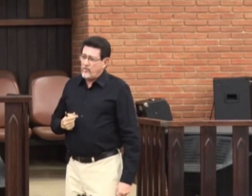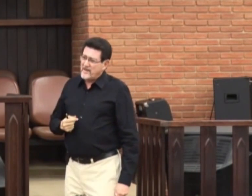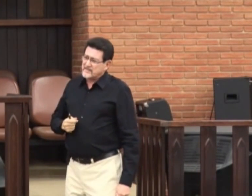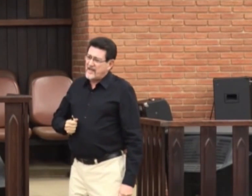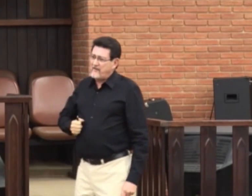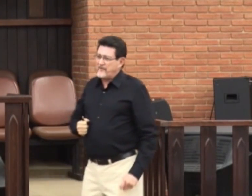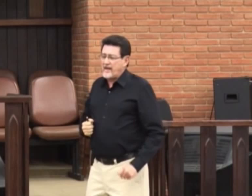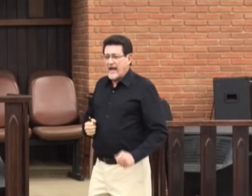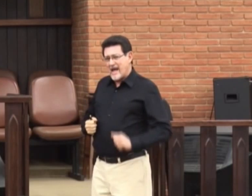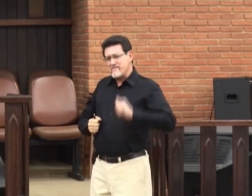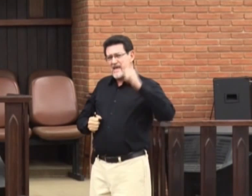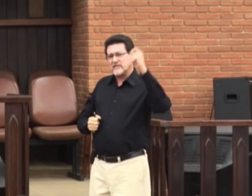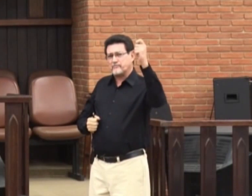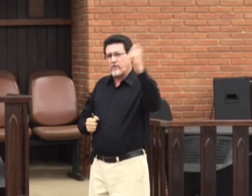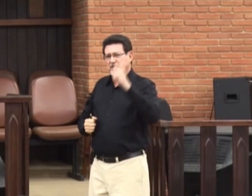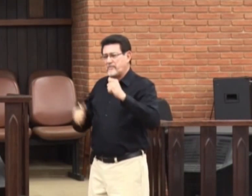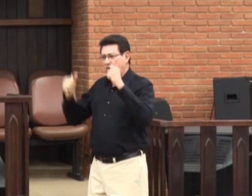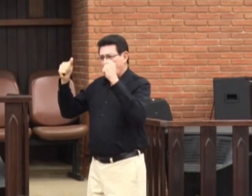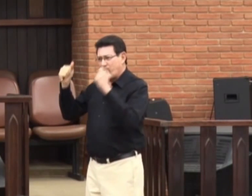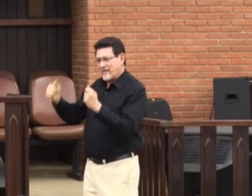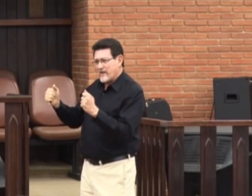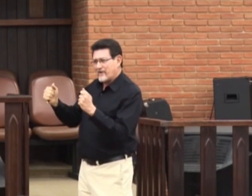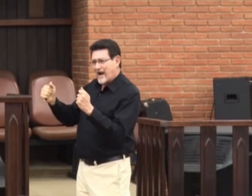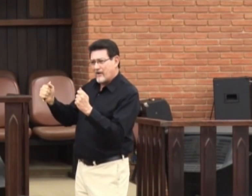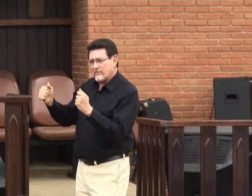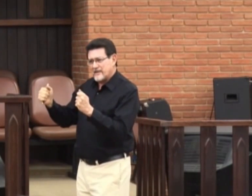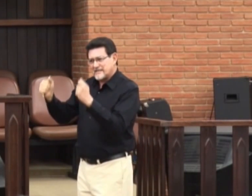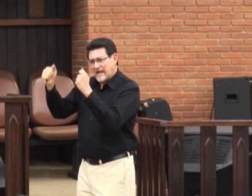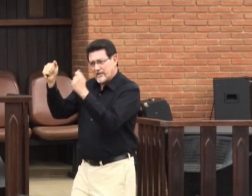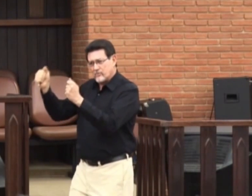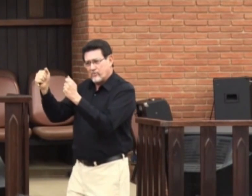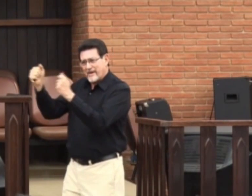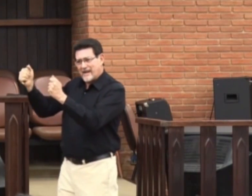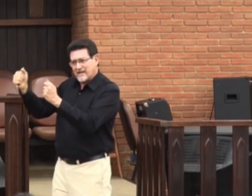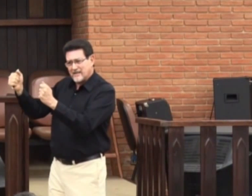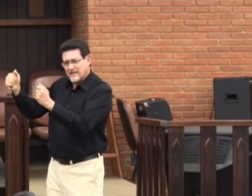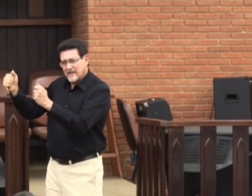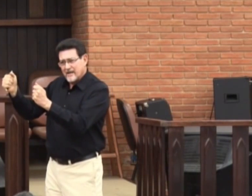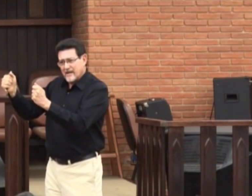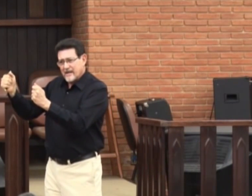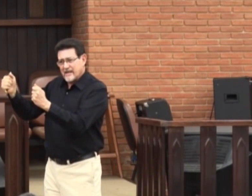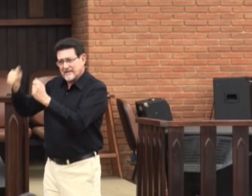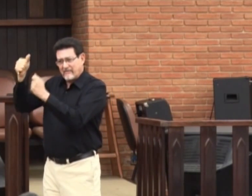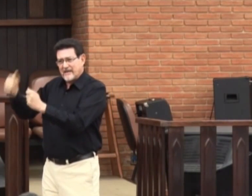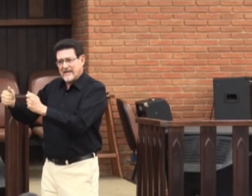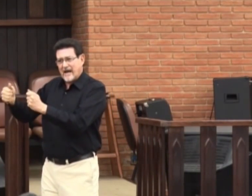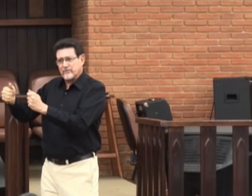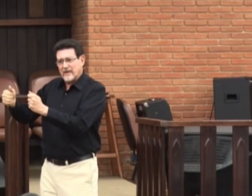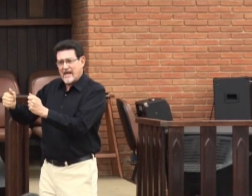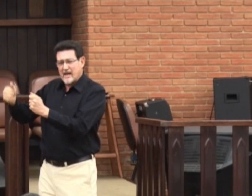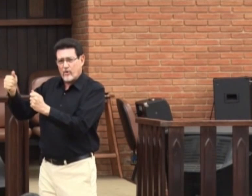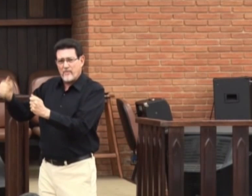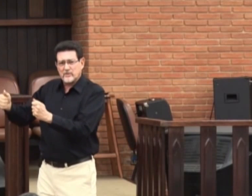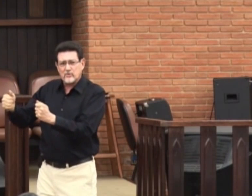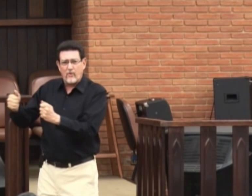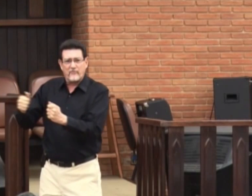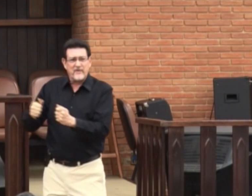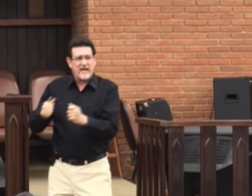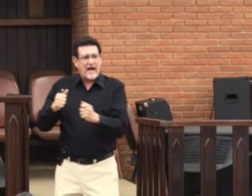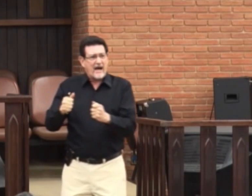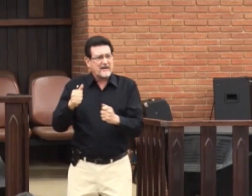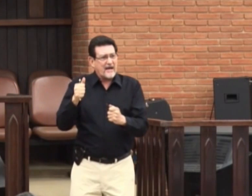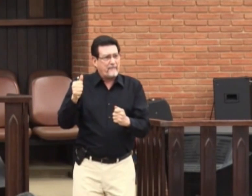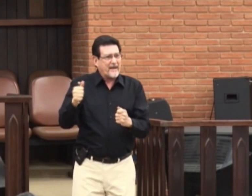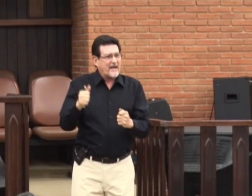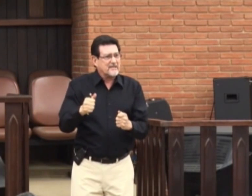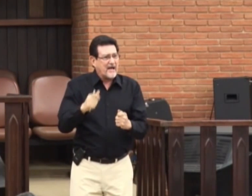E eu comecei a ver. Aí minha esposa pegou o meu carro e saiu com ele. E estava ligado lá. E ela começou a